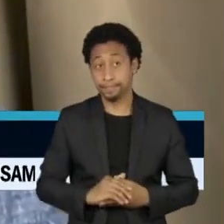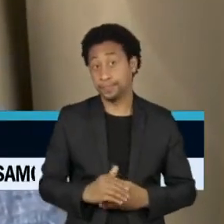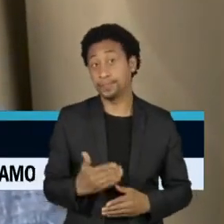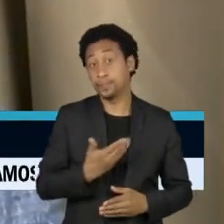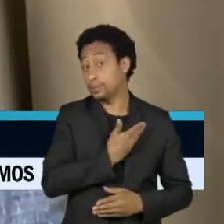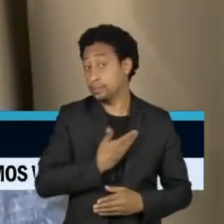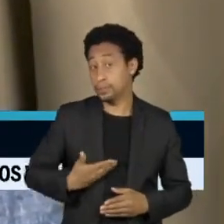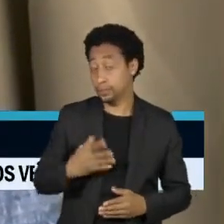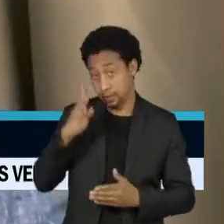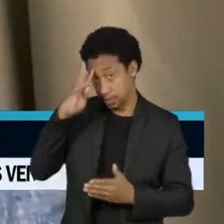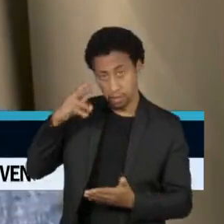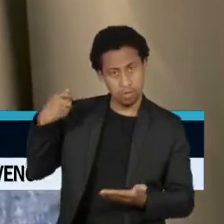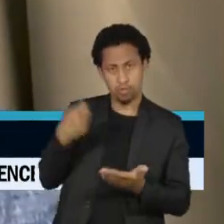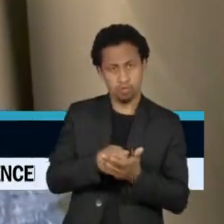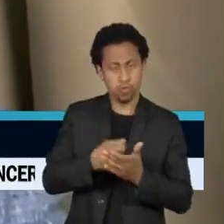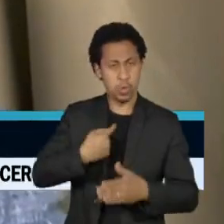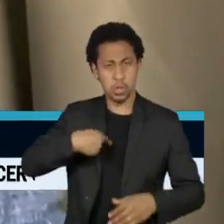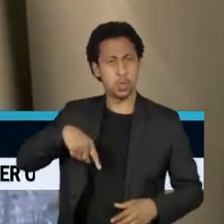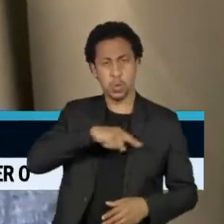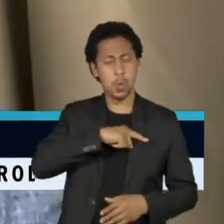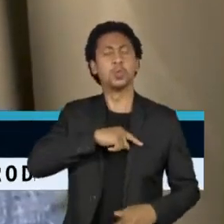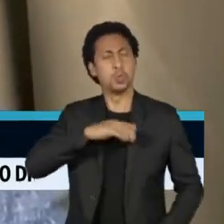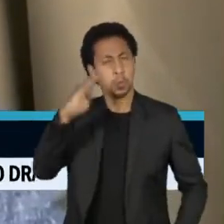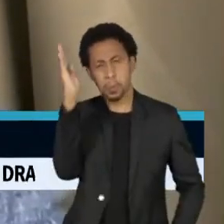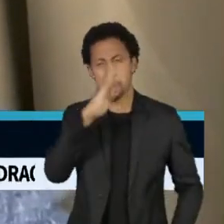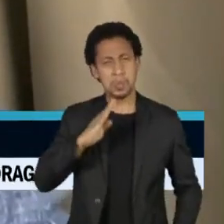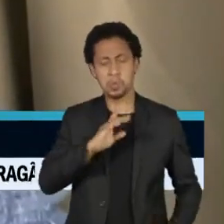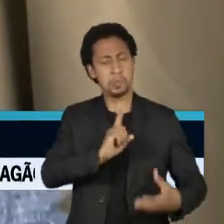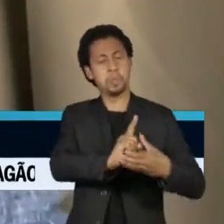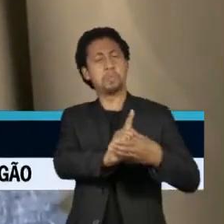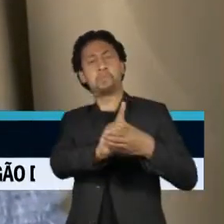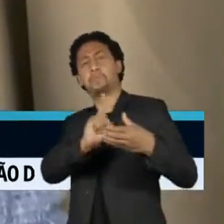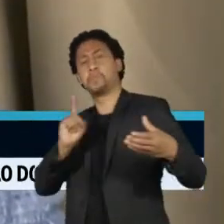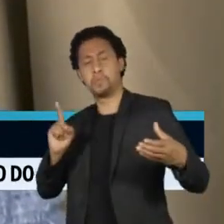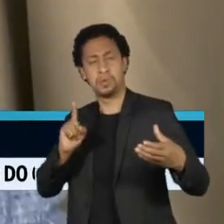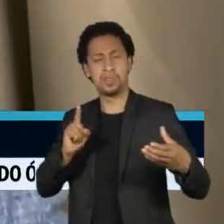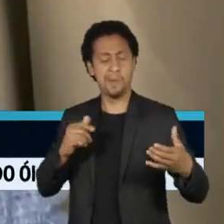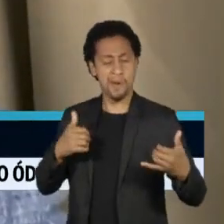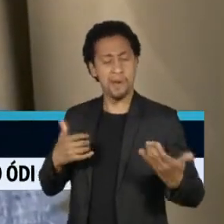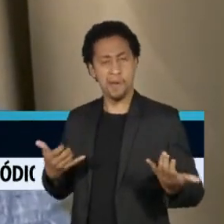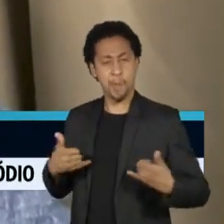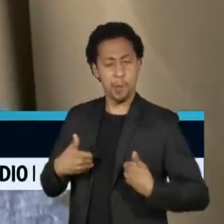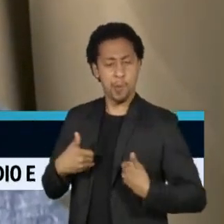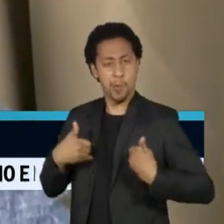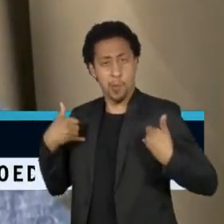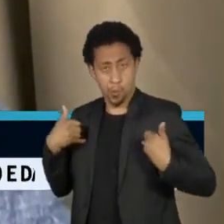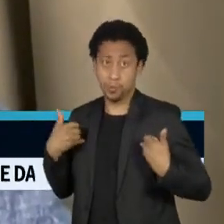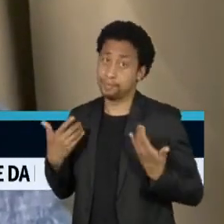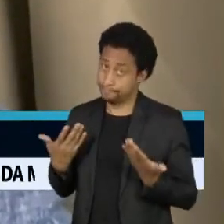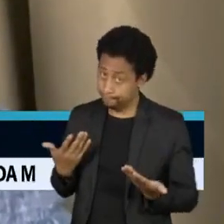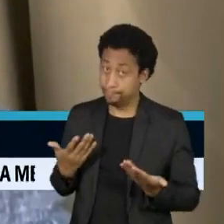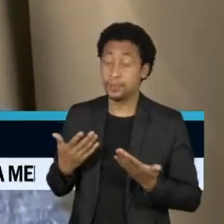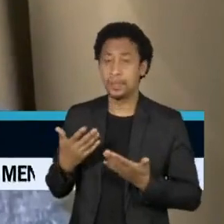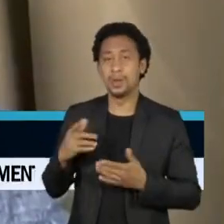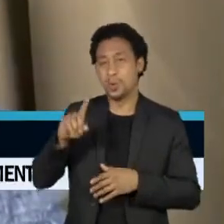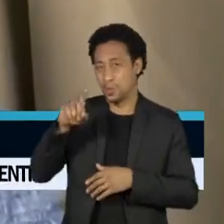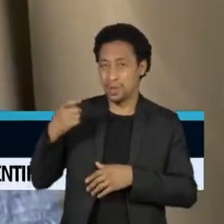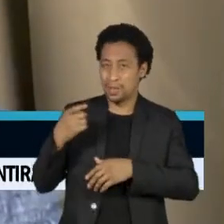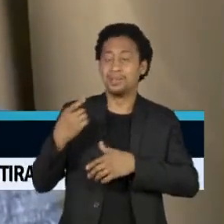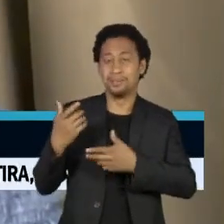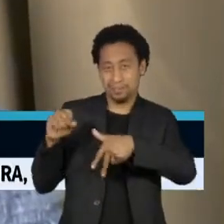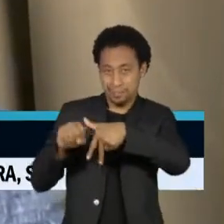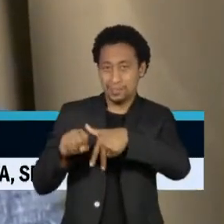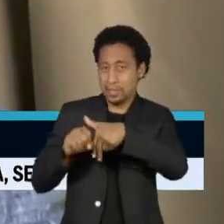um pária orgulhoso, para usar palavras do ex-chanceler Ernesto Araújo, que disse que tudo bem se o Brasil